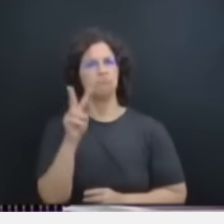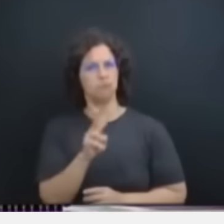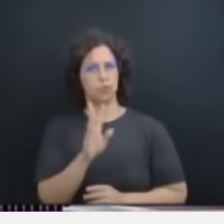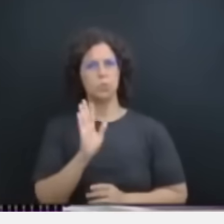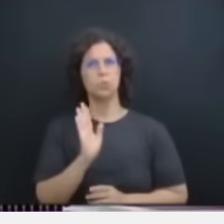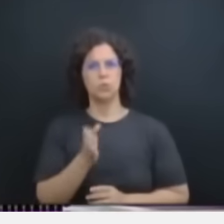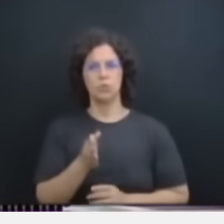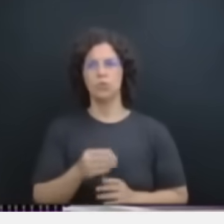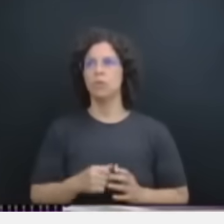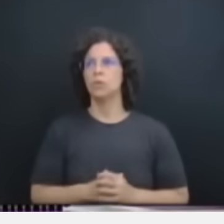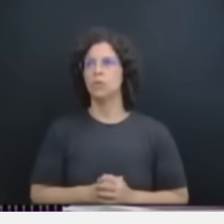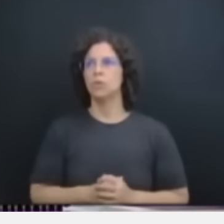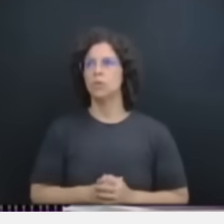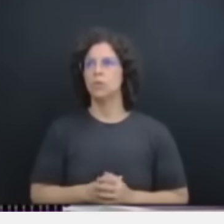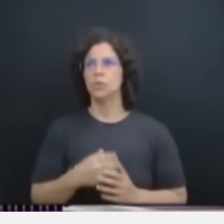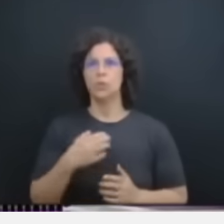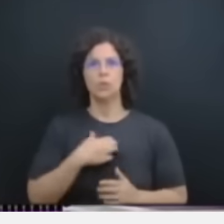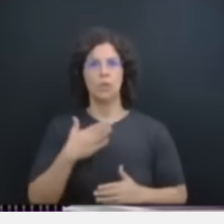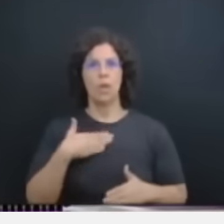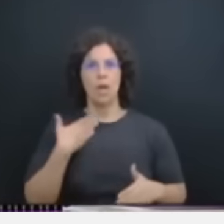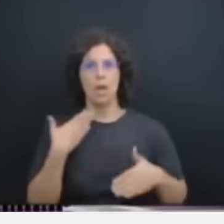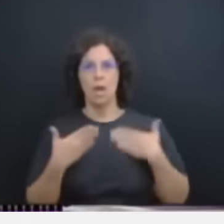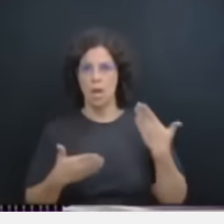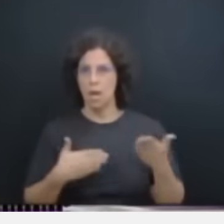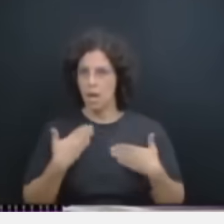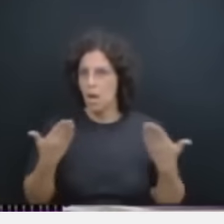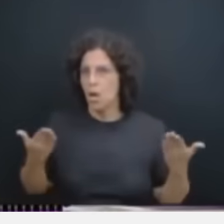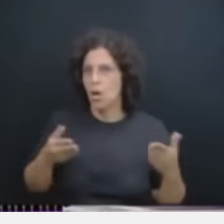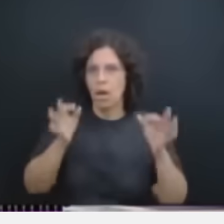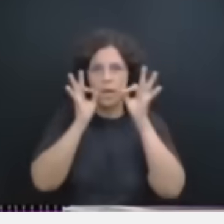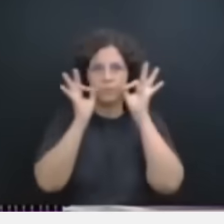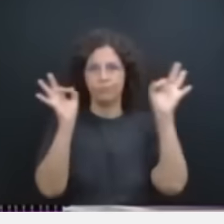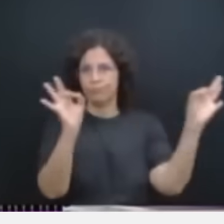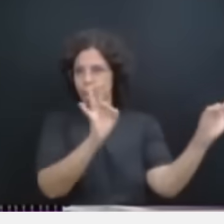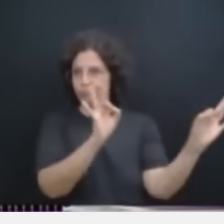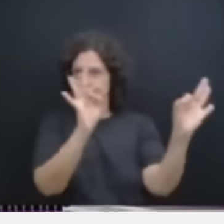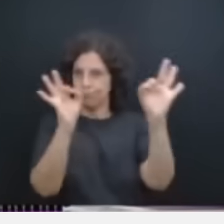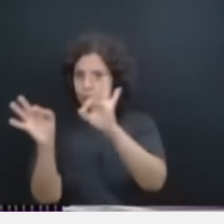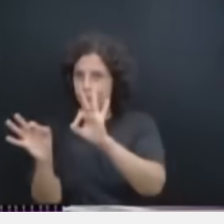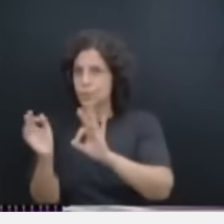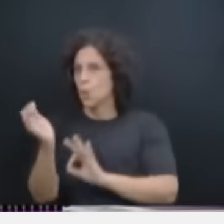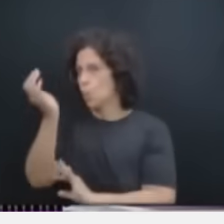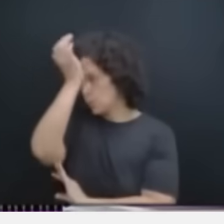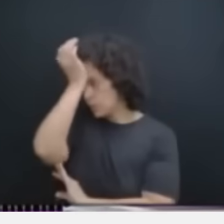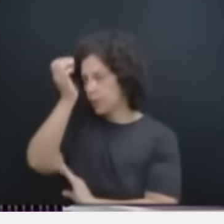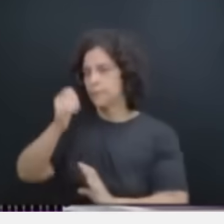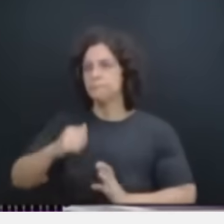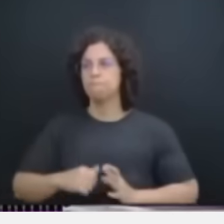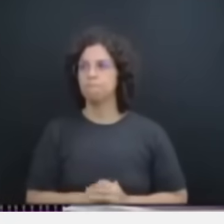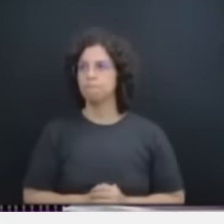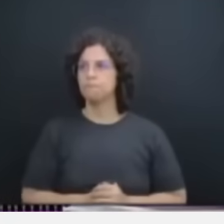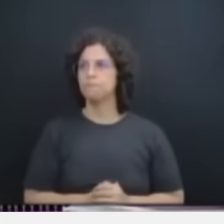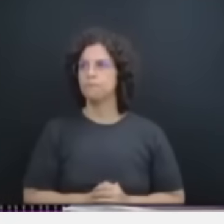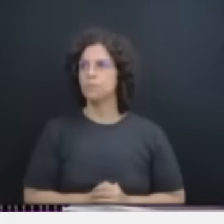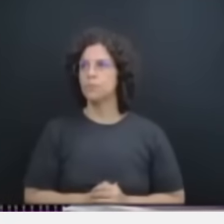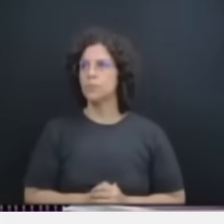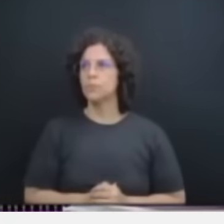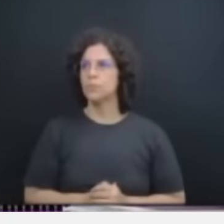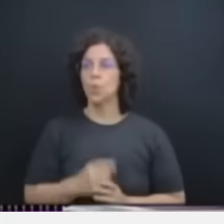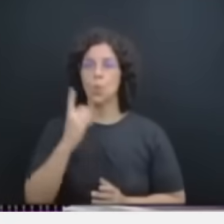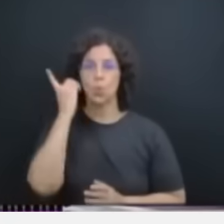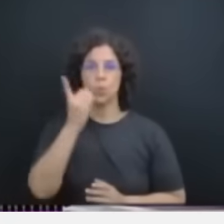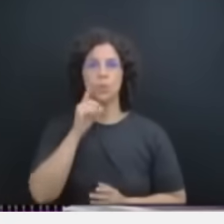assistimos de forma espantosa inclusive Senor r o deputado